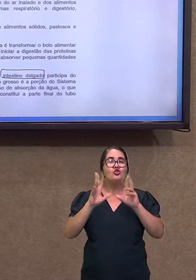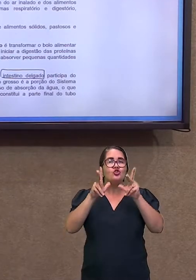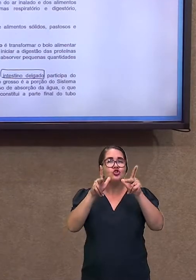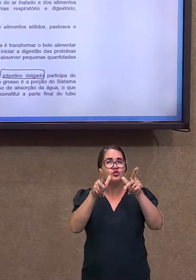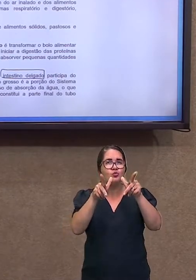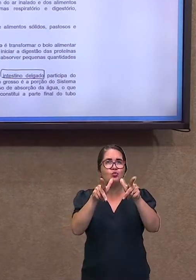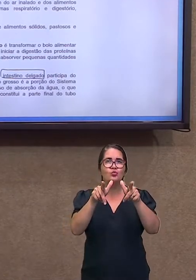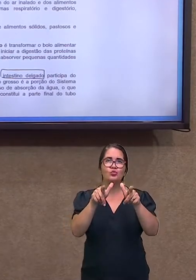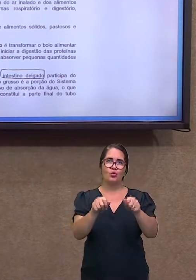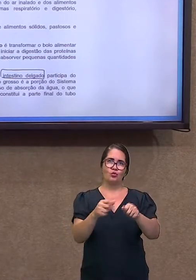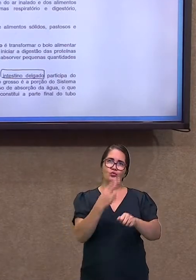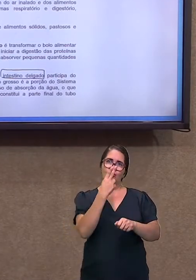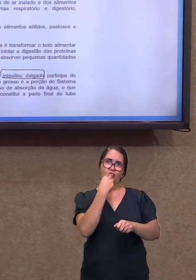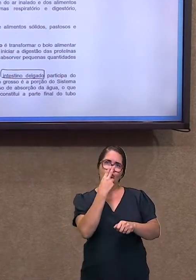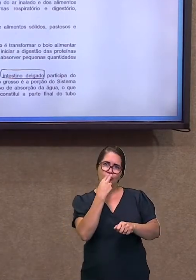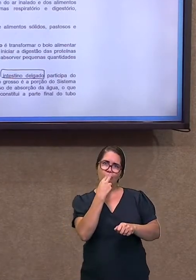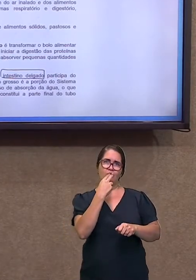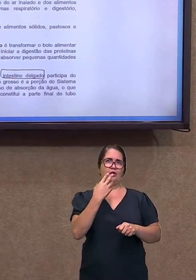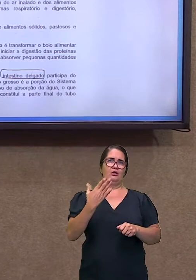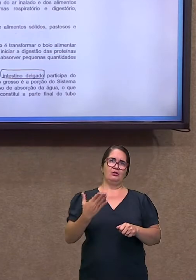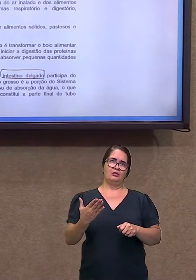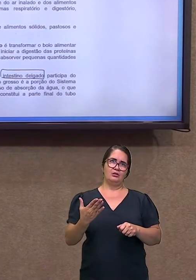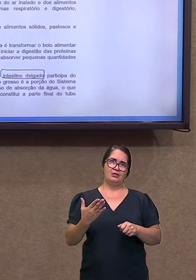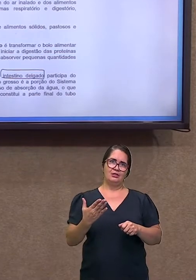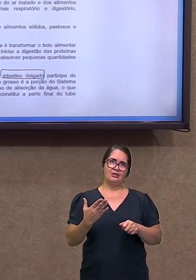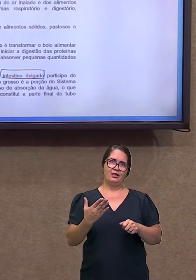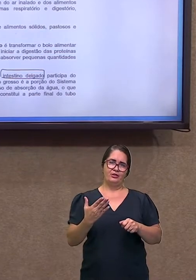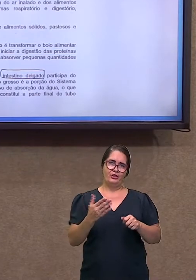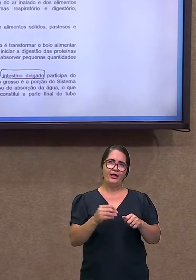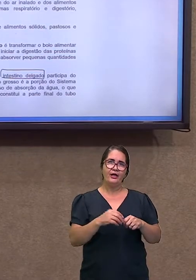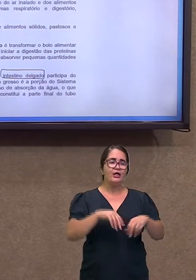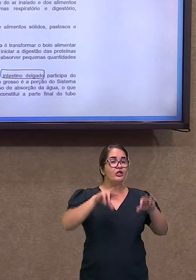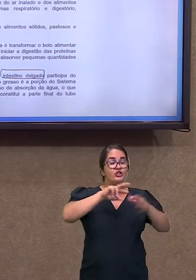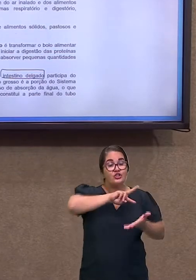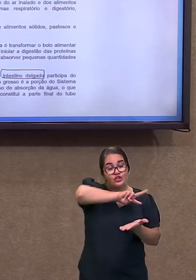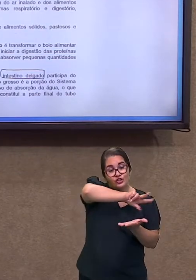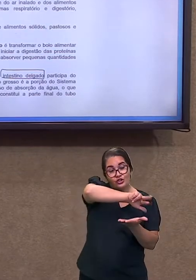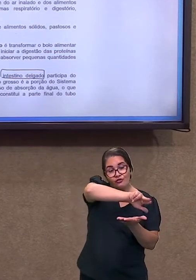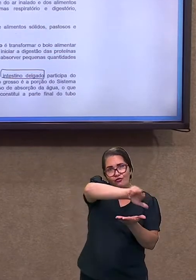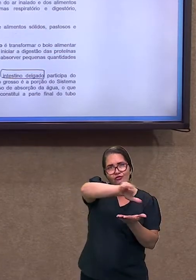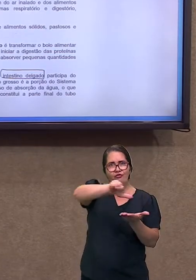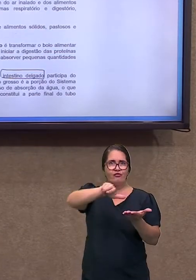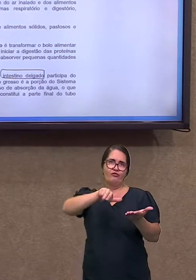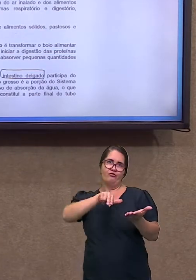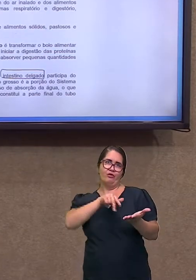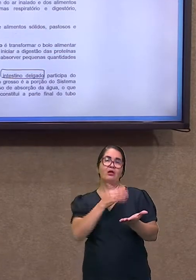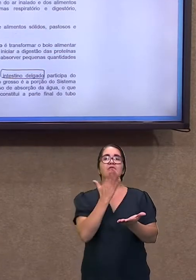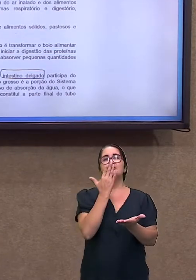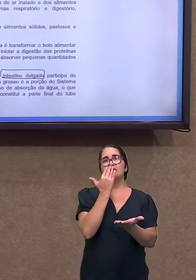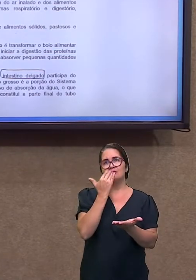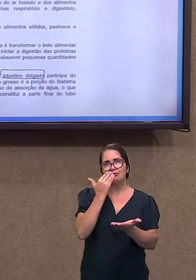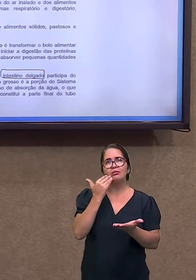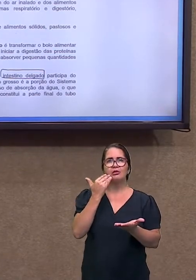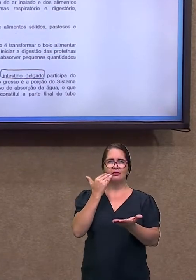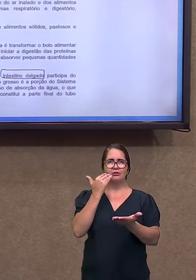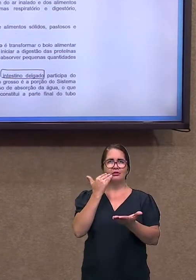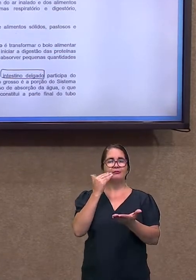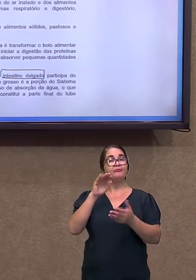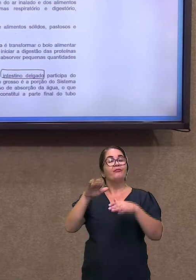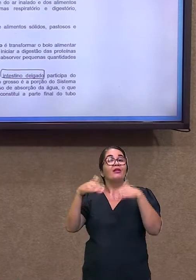absorção correta desses nutrientes do meu organismo. Onde que acontece, então, essa absorção dos